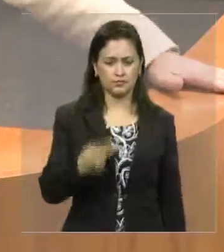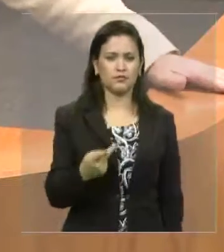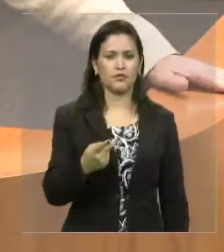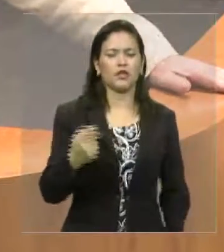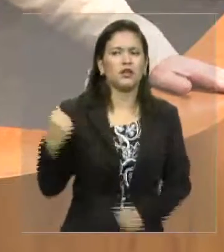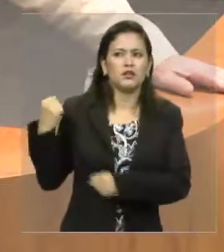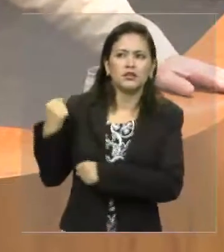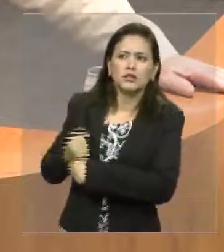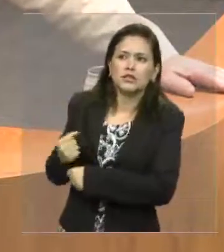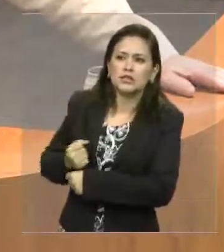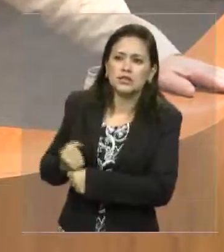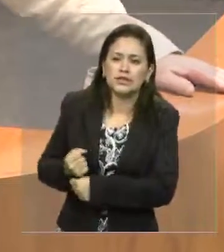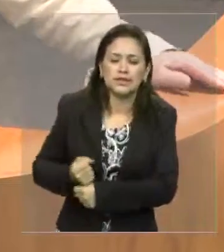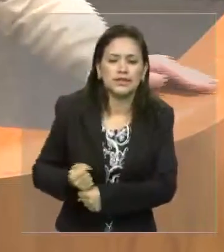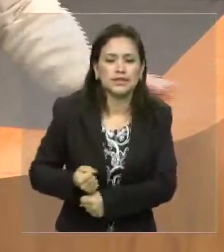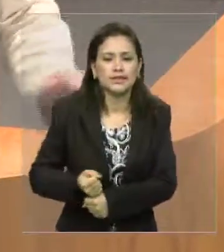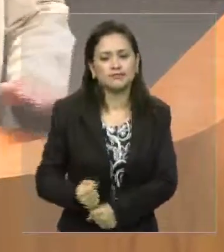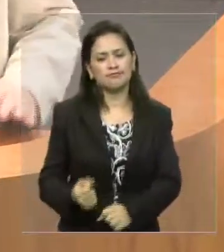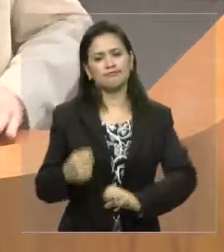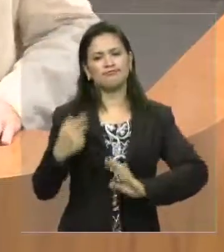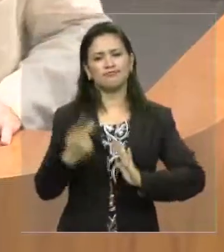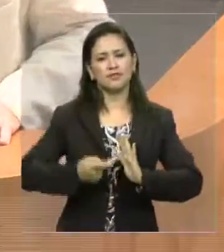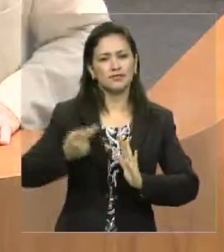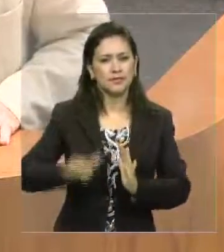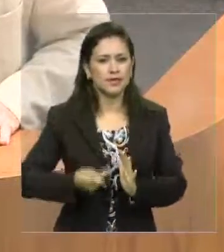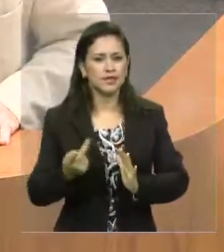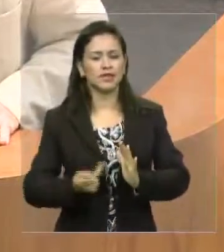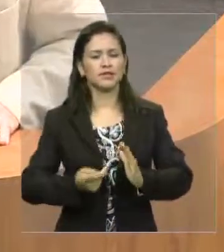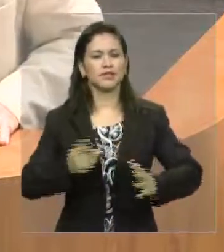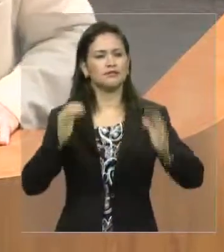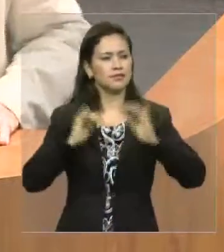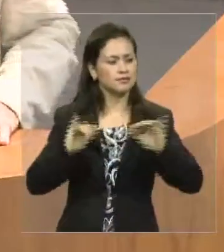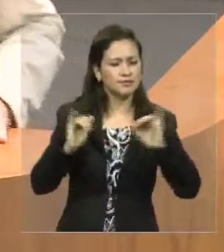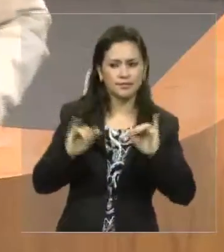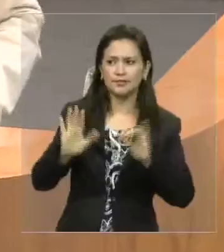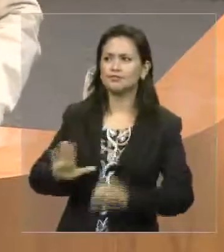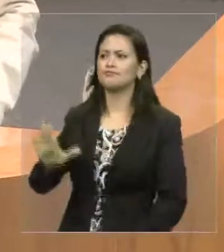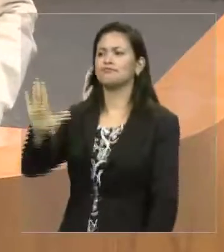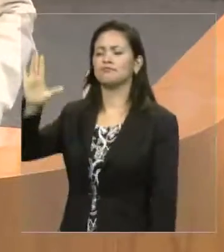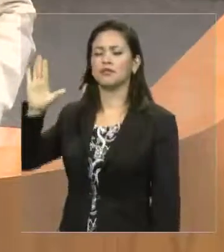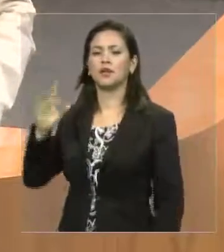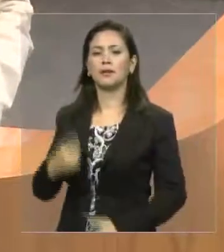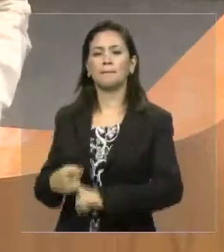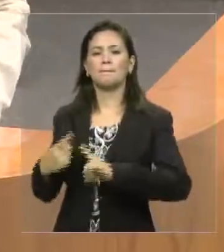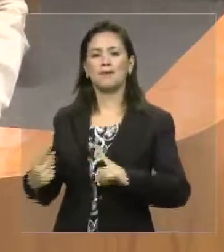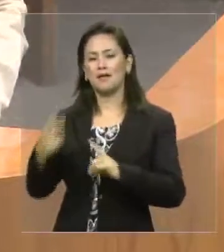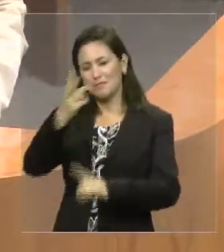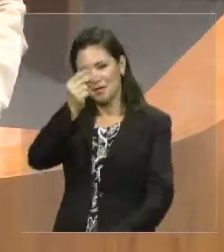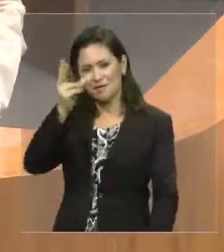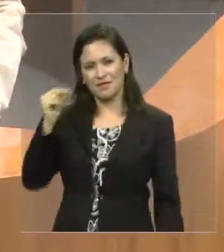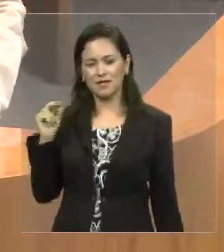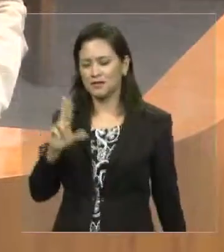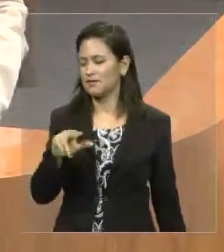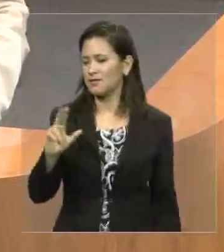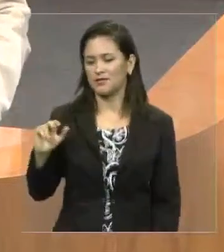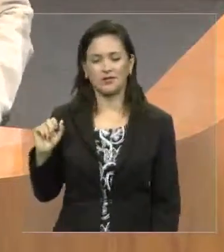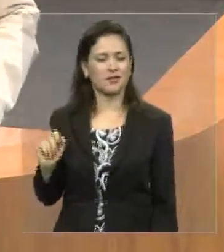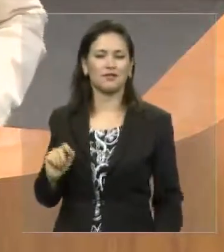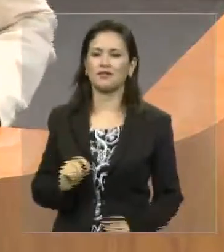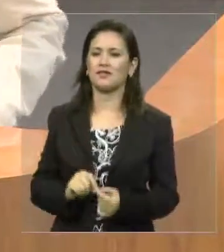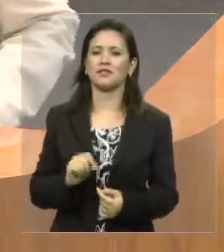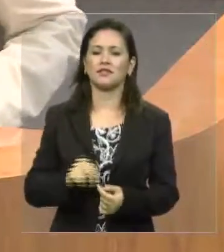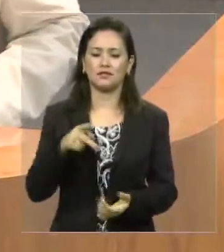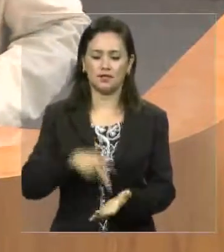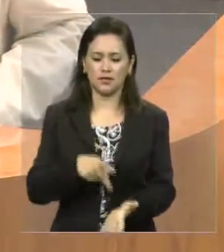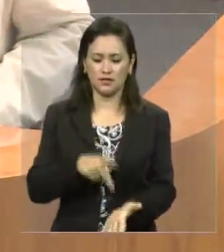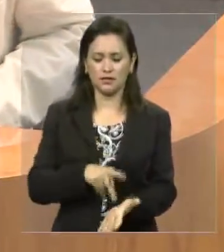décadas, promessas, e nenhum prefeito cumpriu